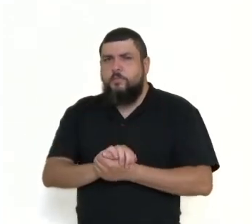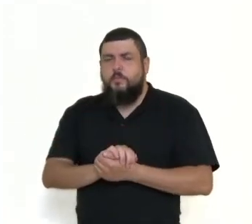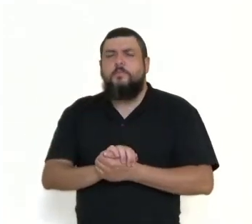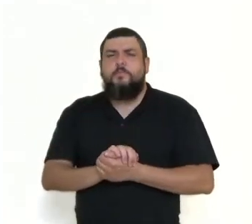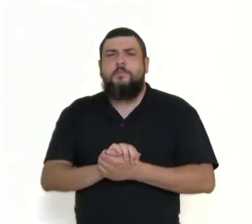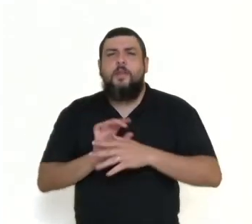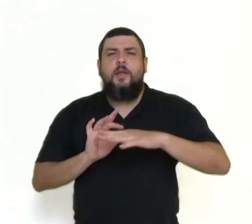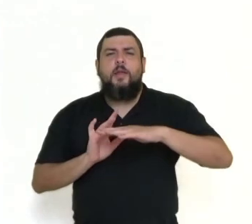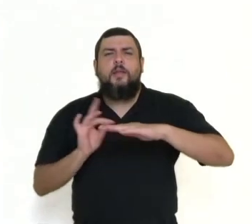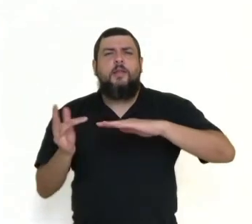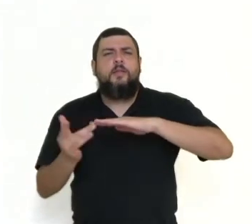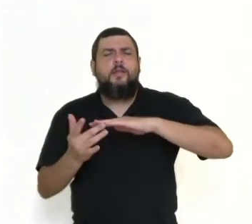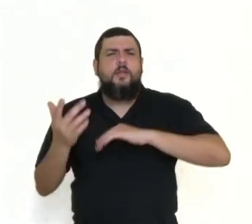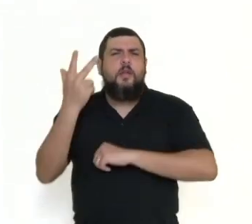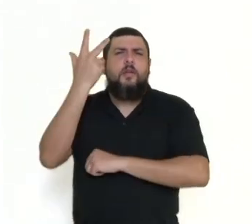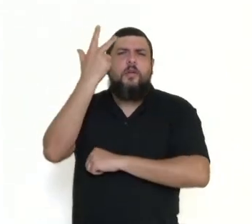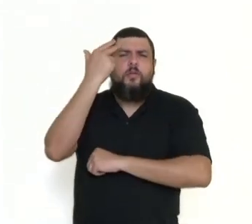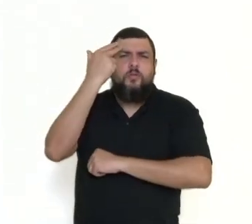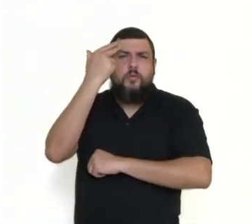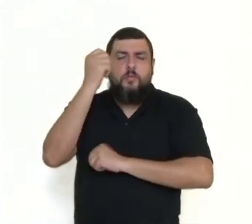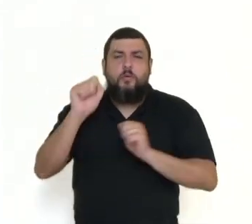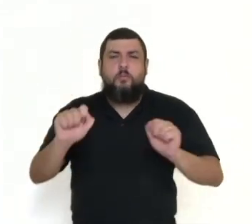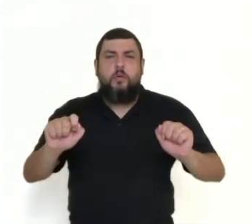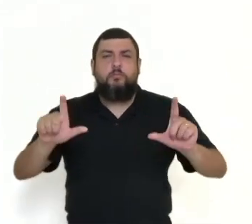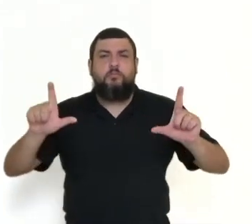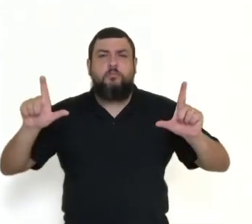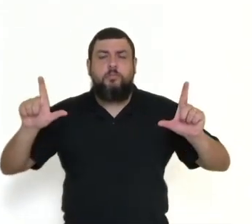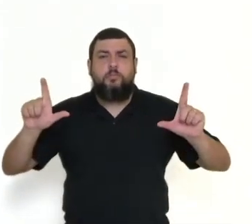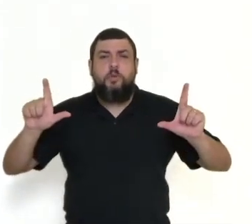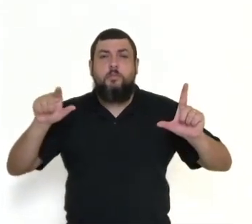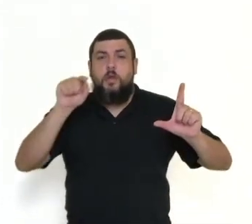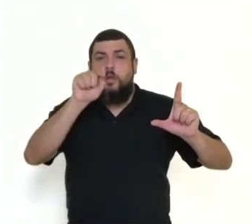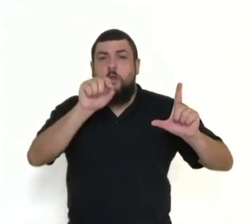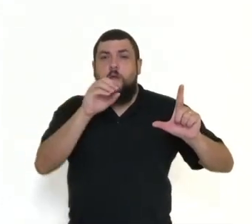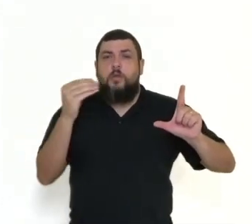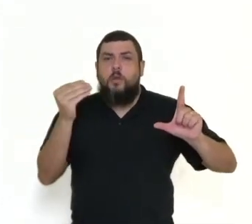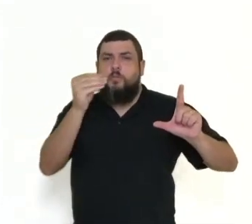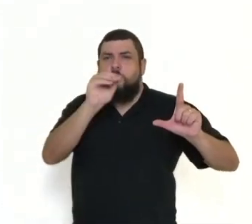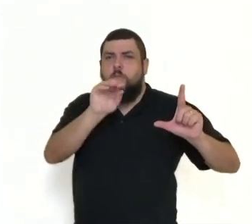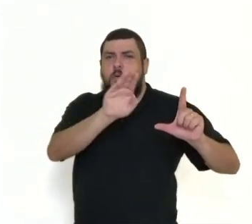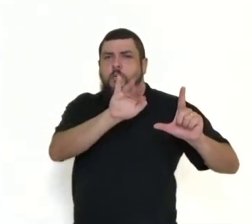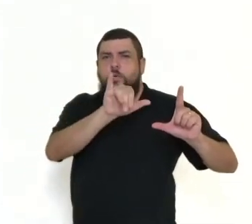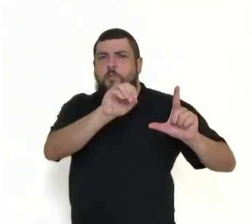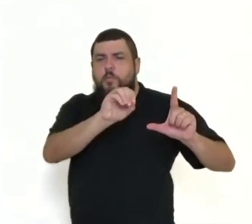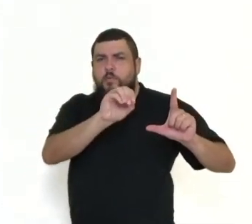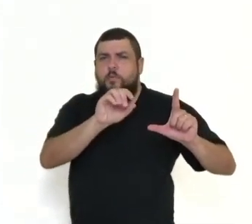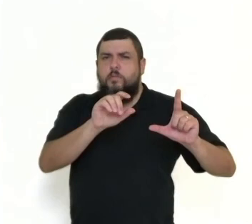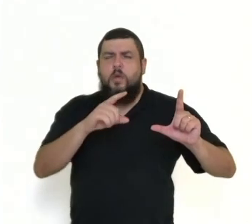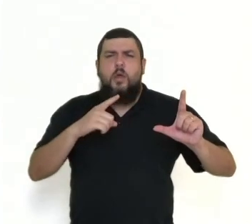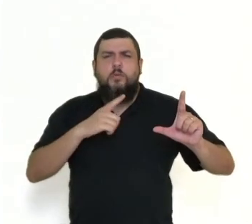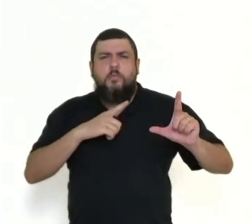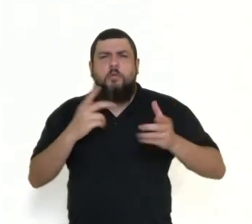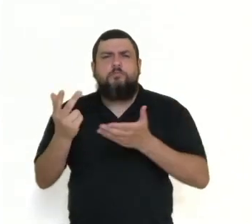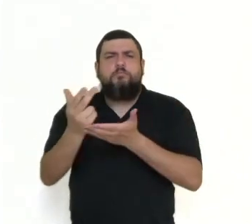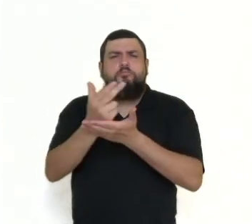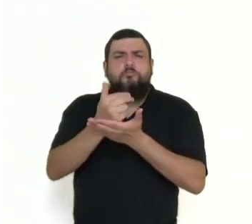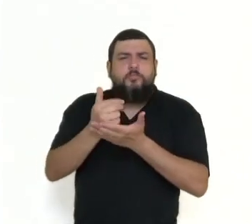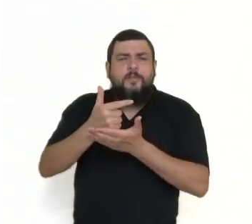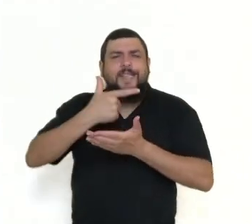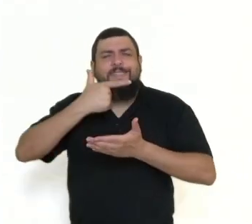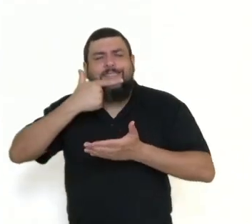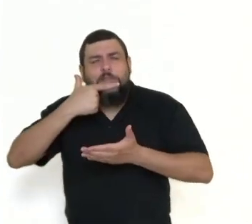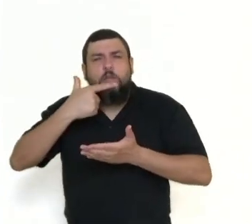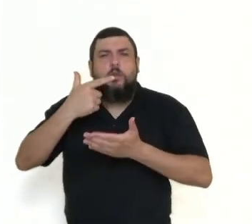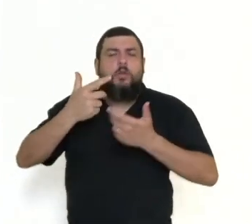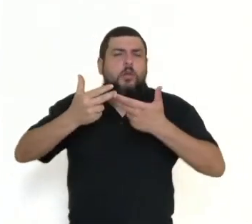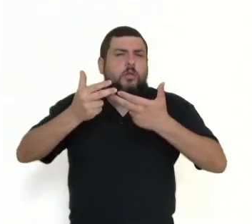comum fazer uma bio na página inicial, muitas vezes com emojis e imagens bem-humoradas, por vezes até